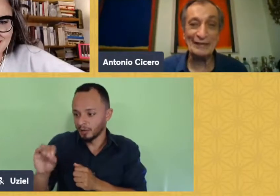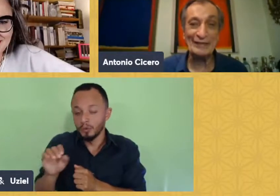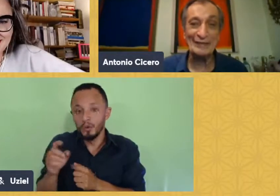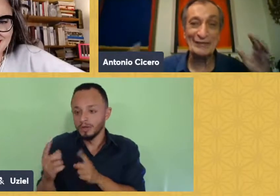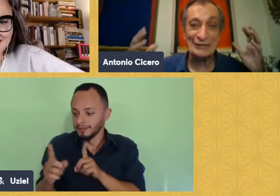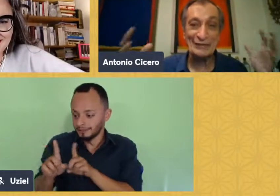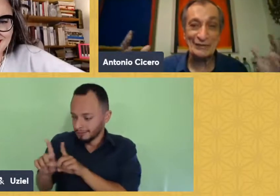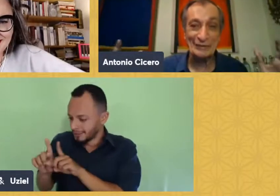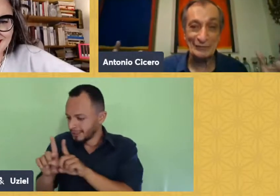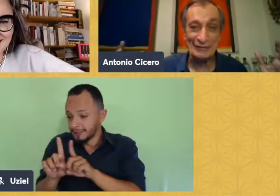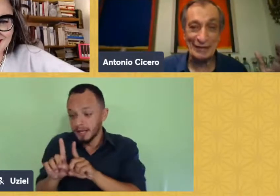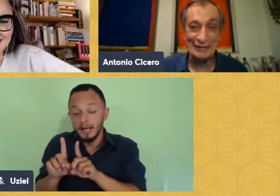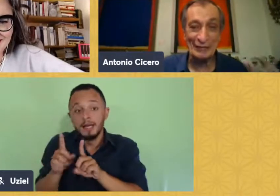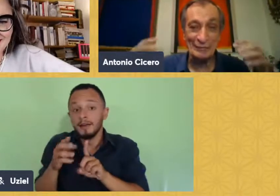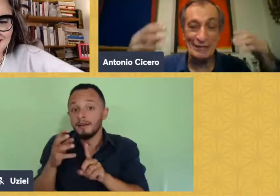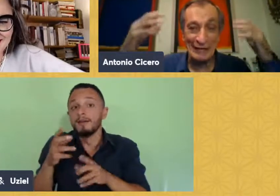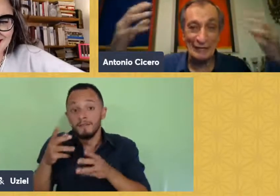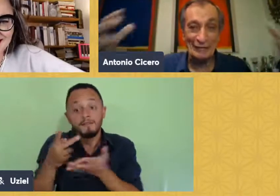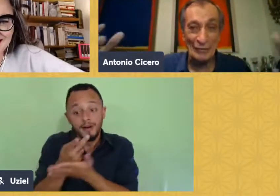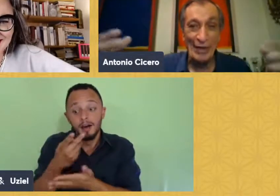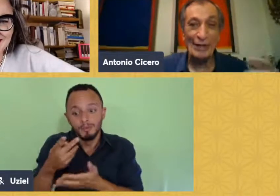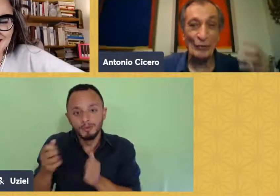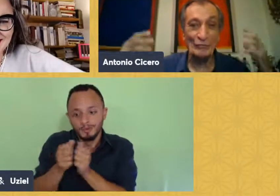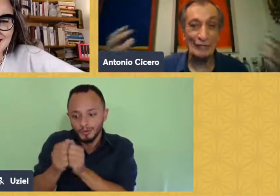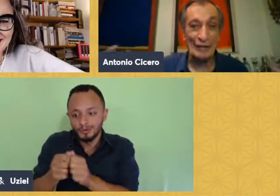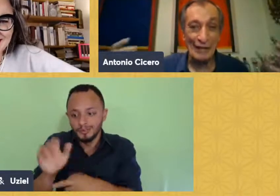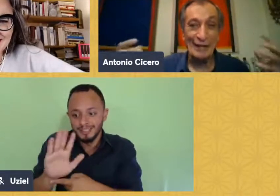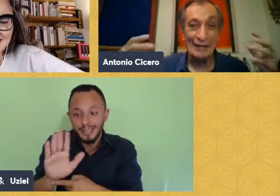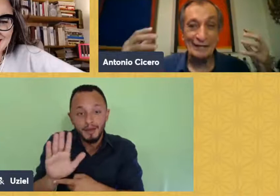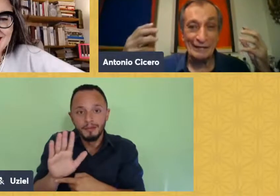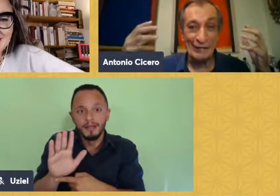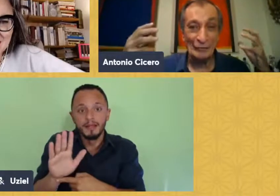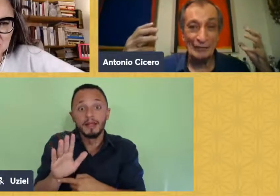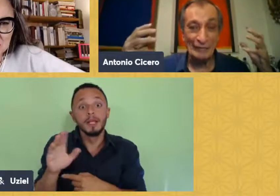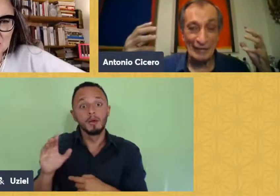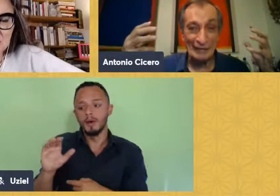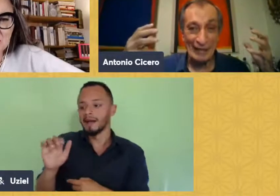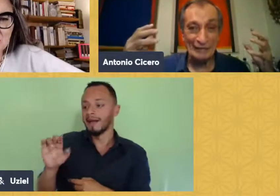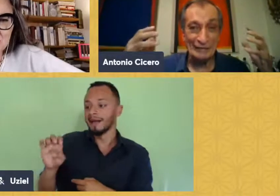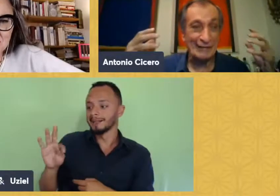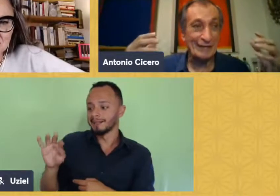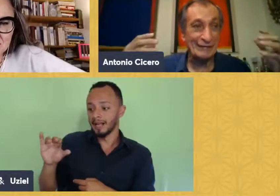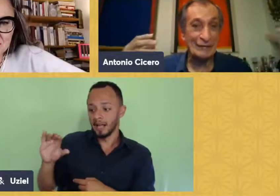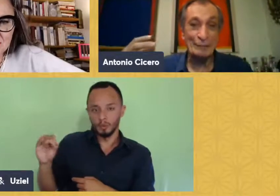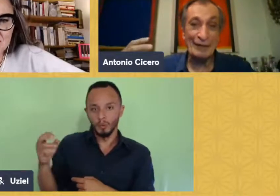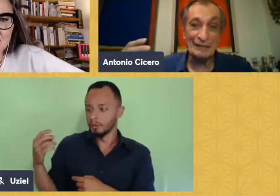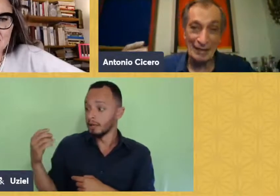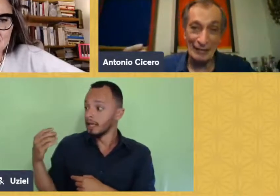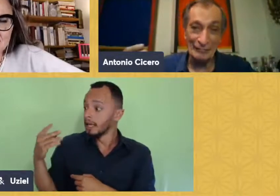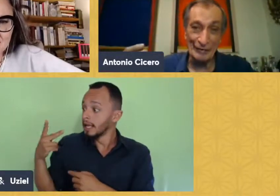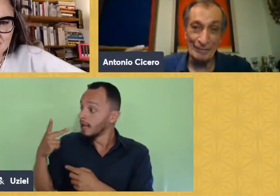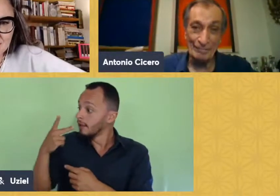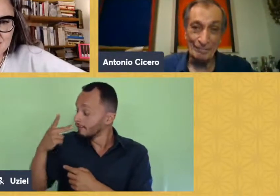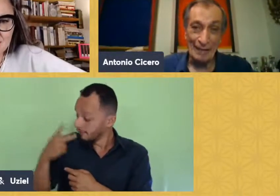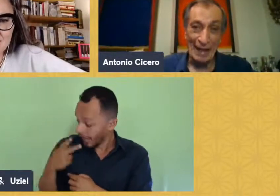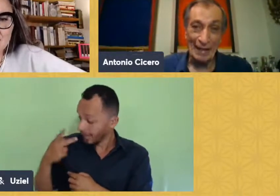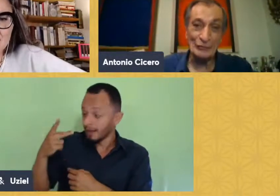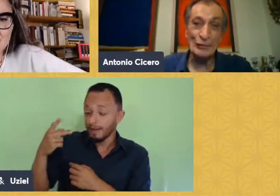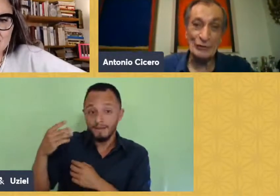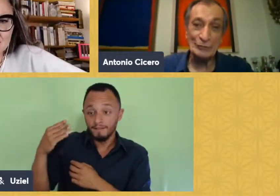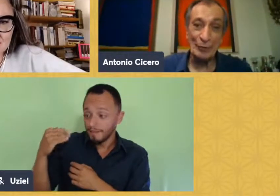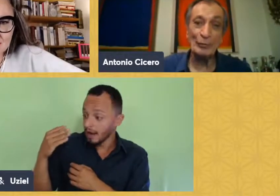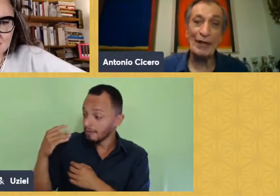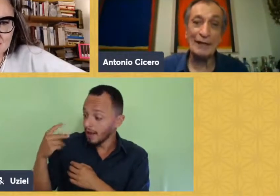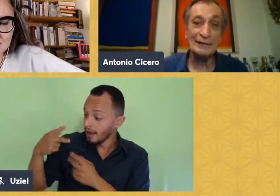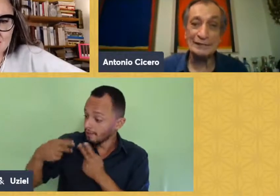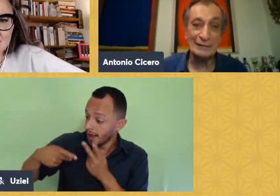eram inteligentíssimos, e aquilo me interessou. Eu vi que eu, na verdade, desprezava as